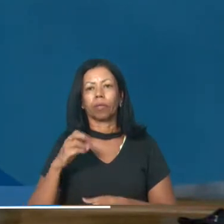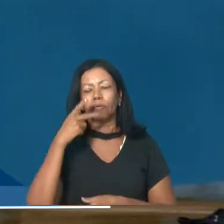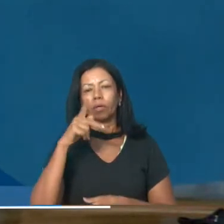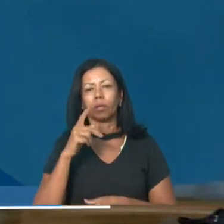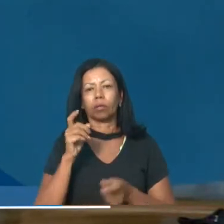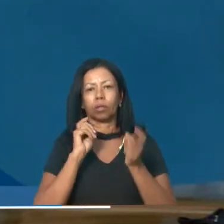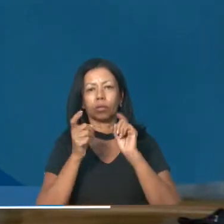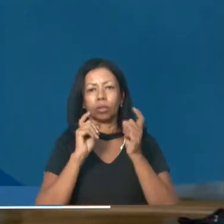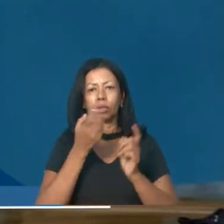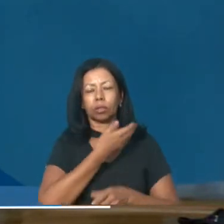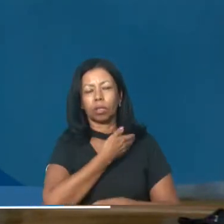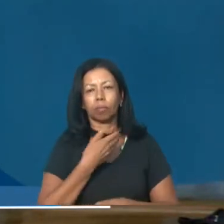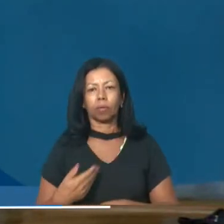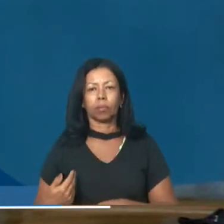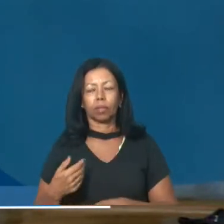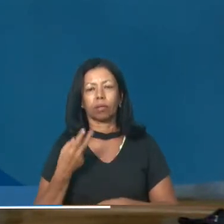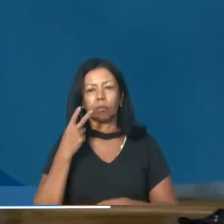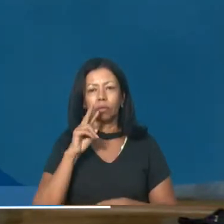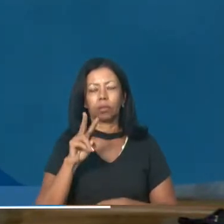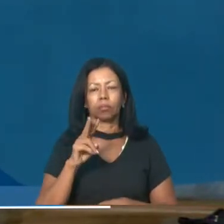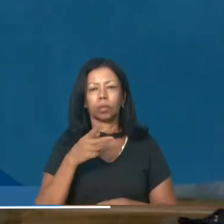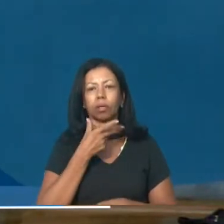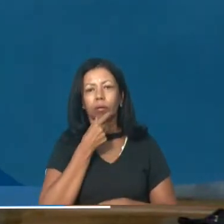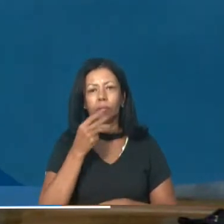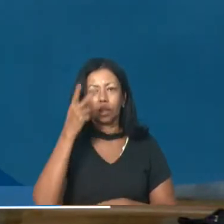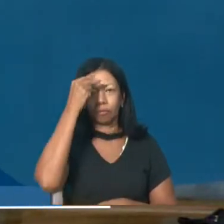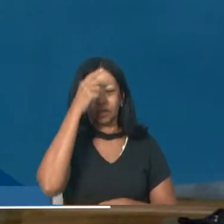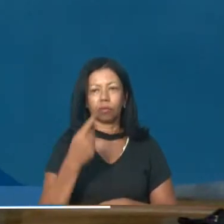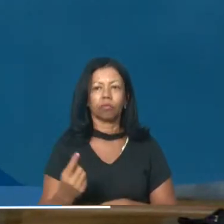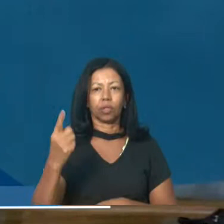pública, Sérgio, chegamos ao ponto do prefeito vir aqui